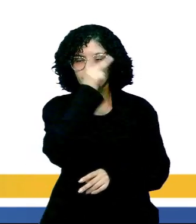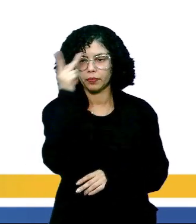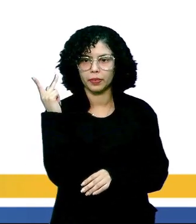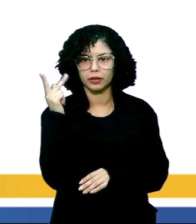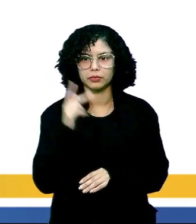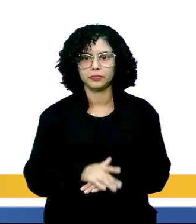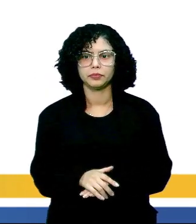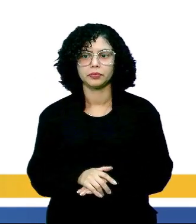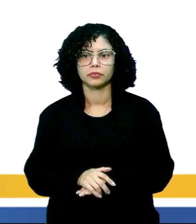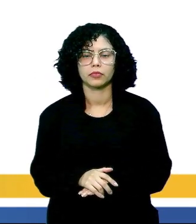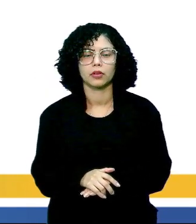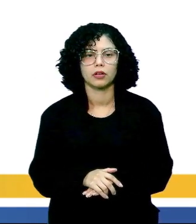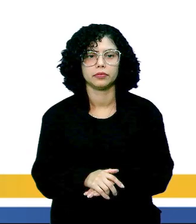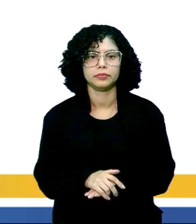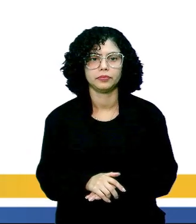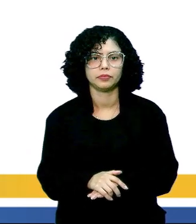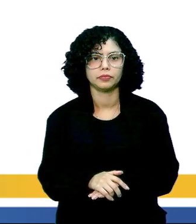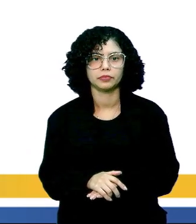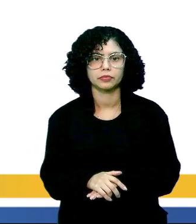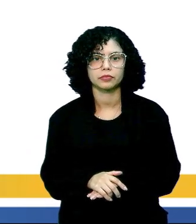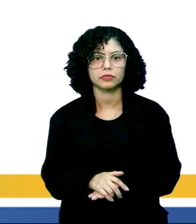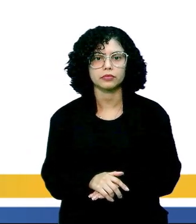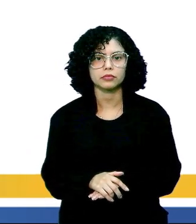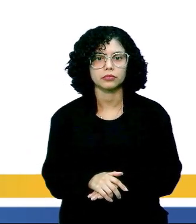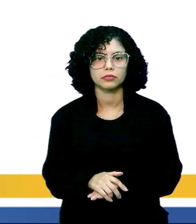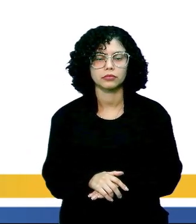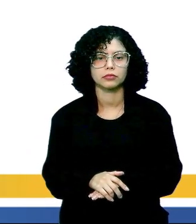de normas no comportamento dos usuários.